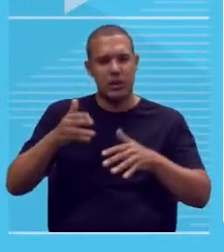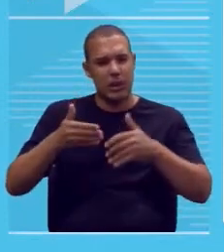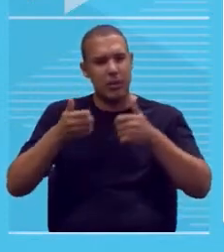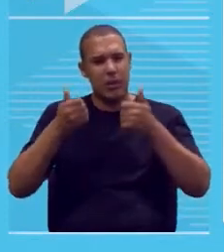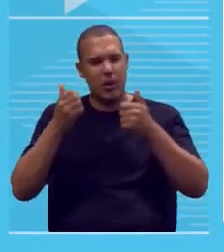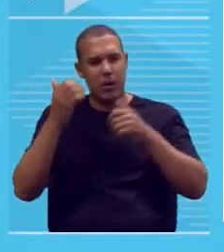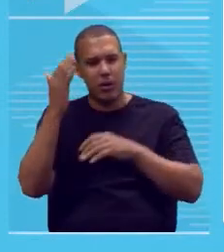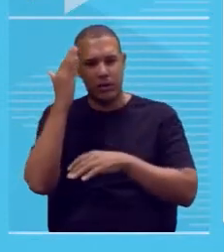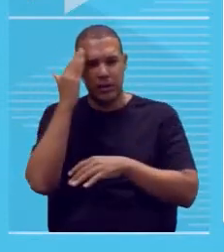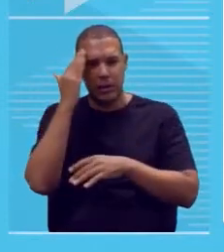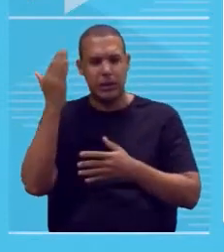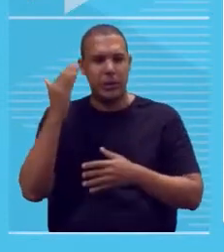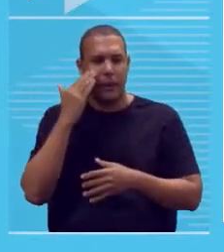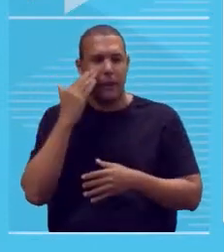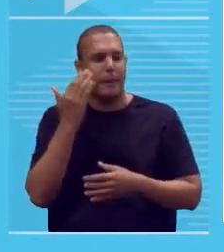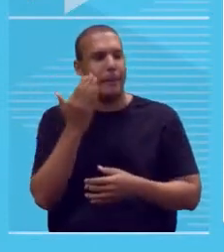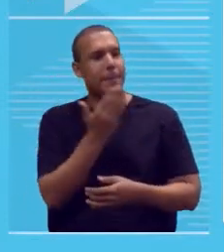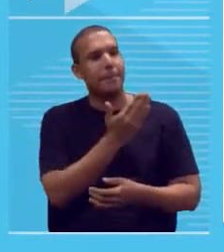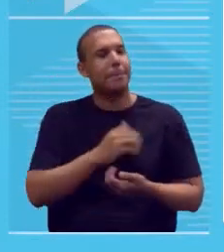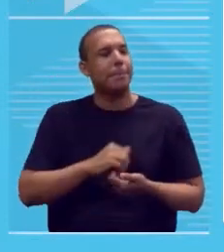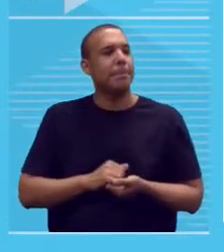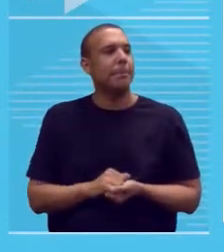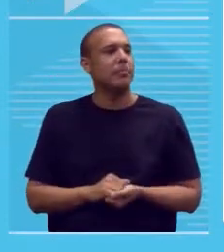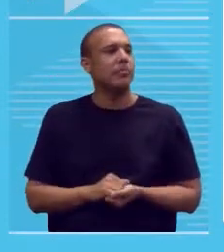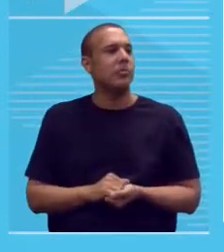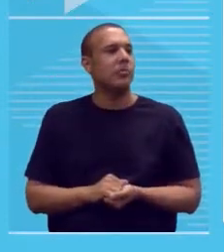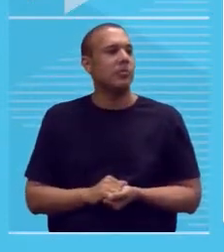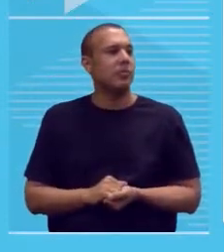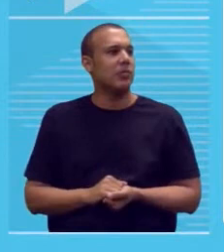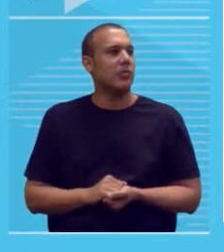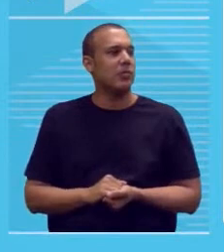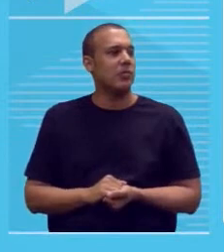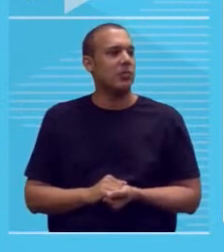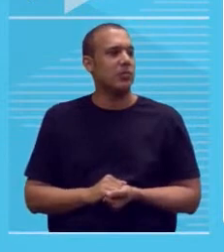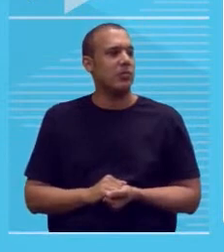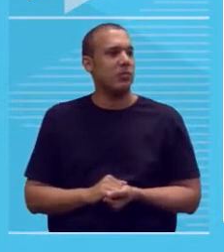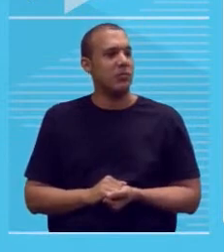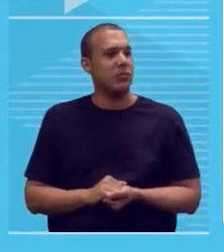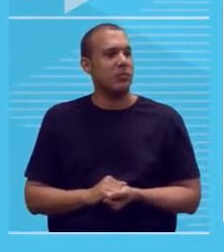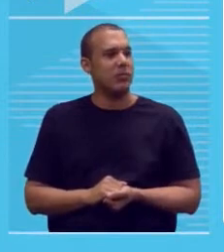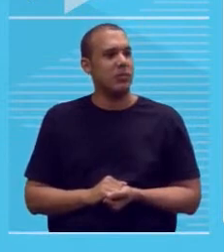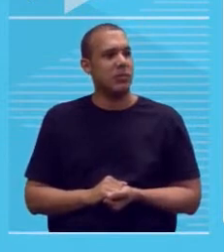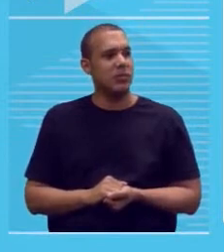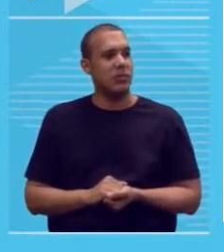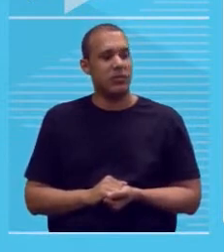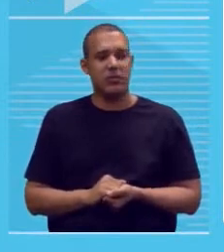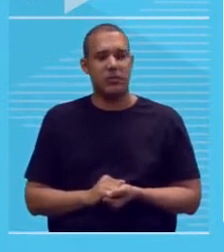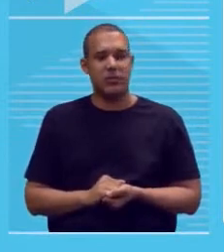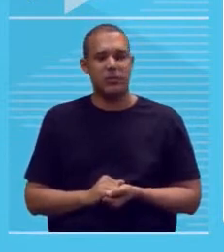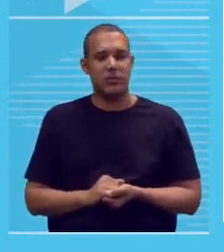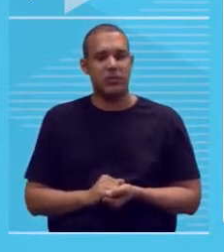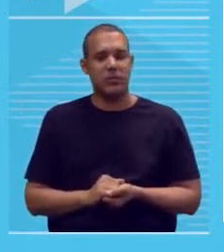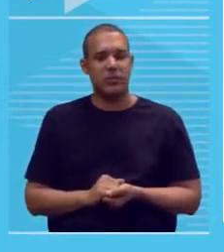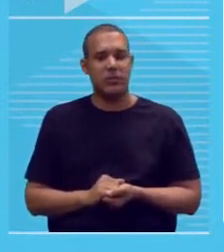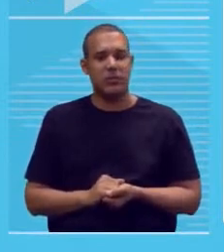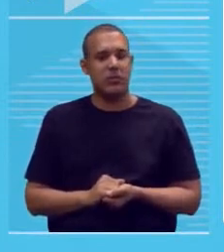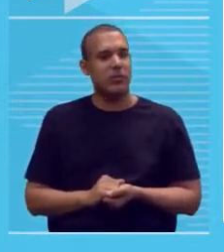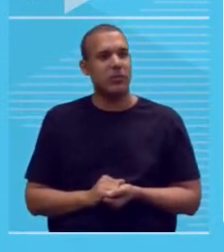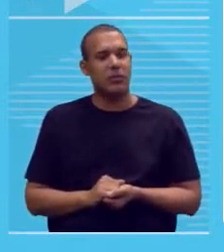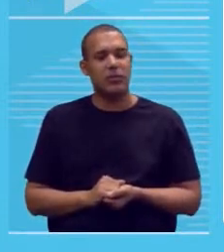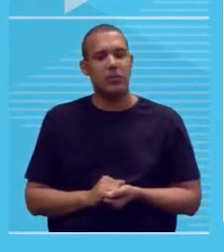para você. Pronto. Aqui vai ficar melhor agora. Bem melhor. Olha só,